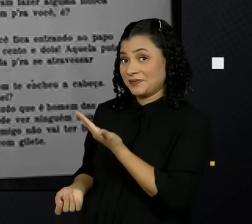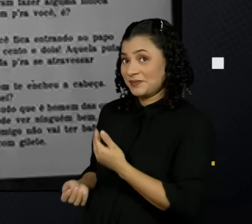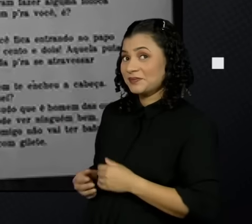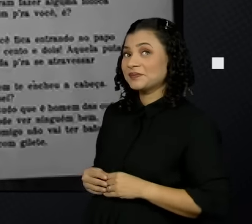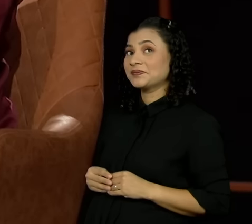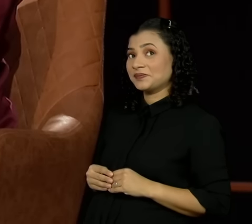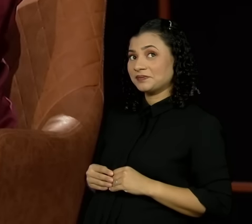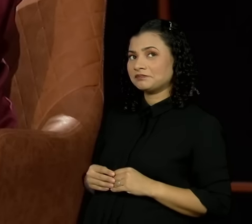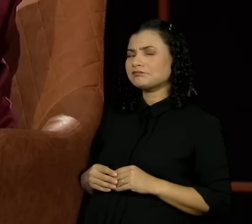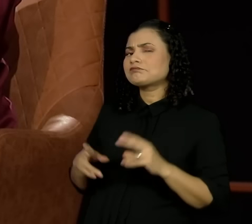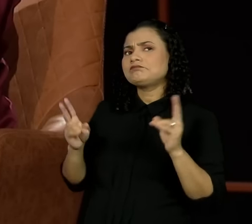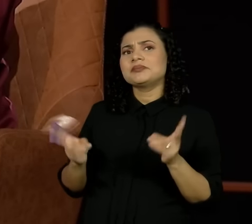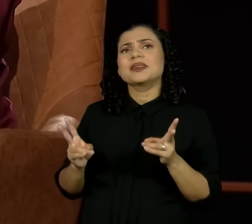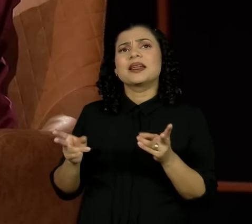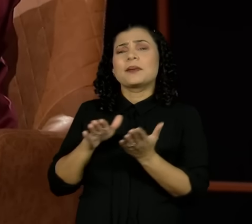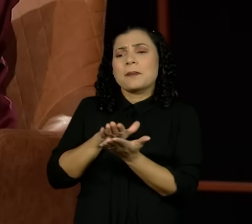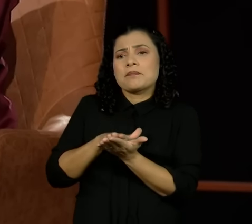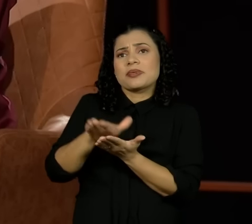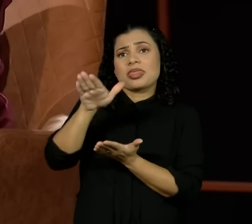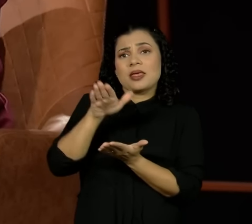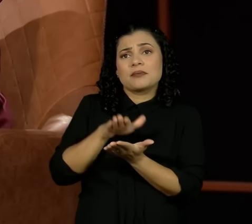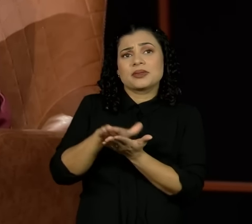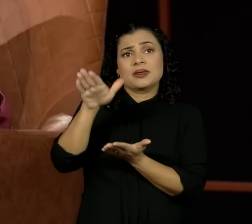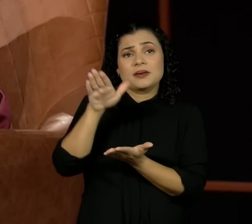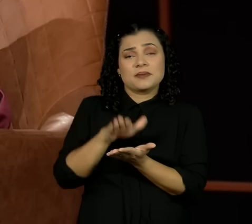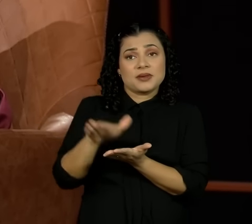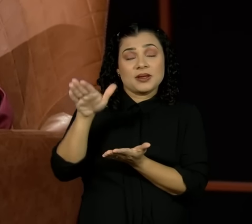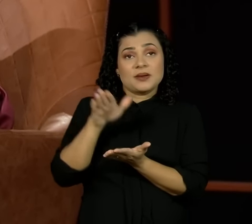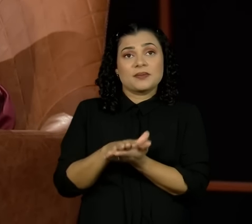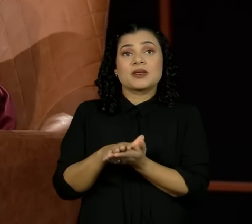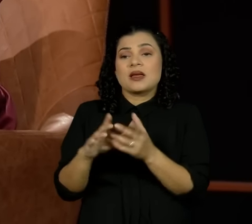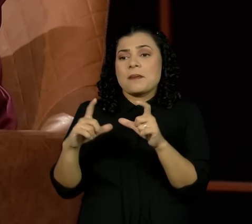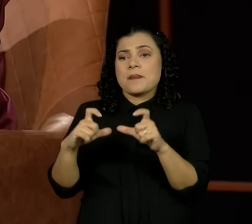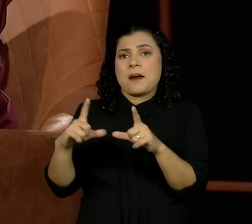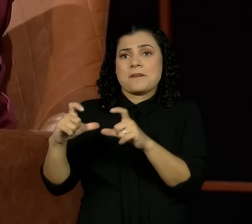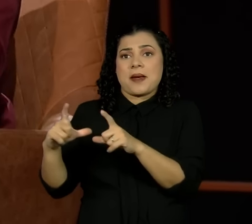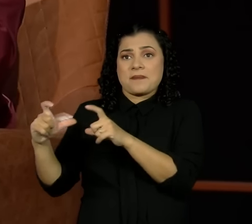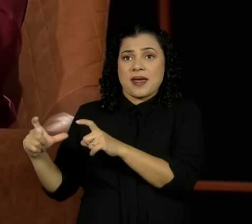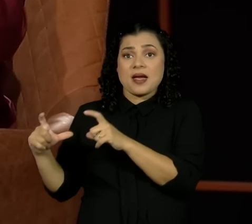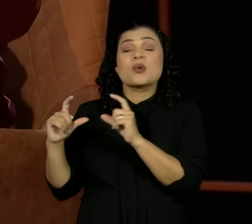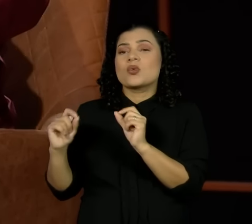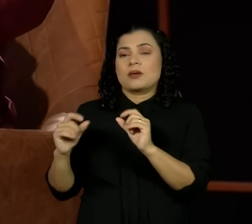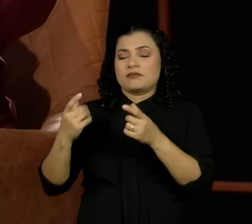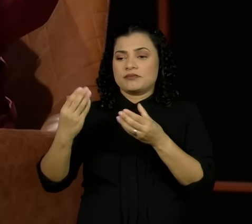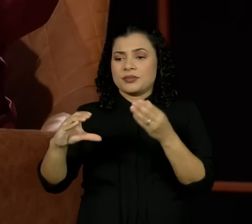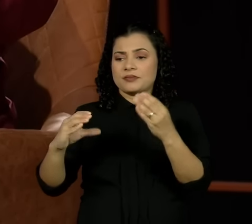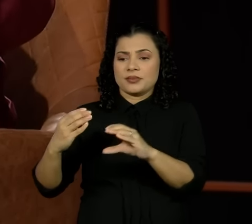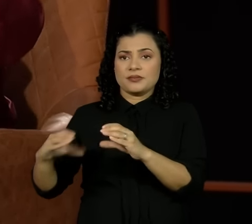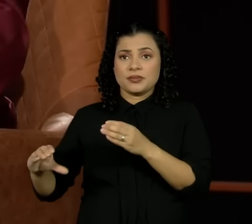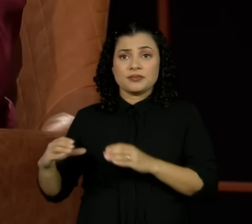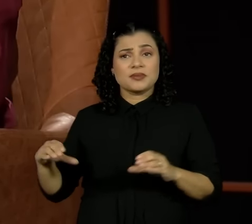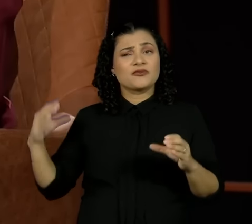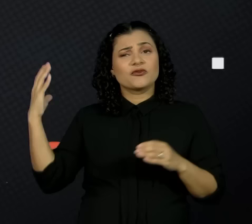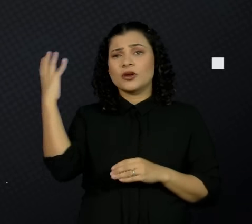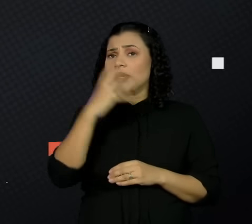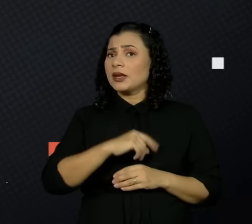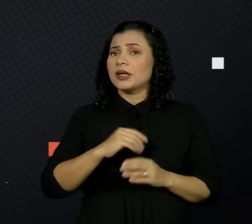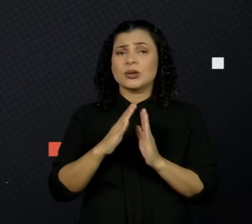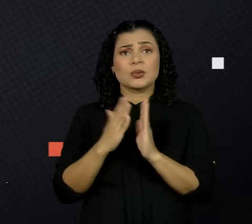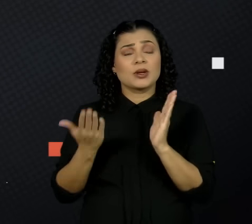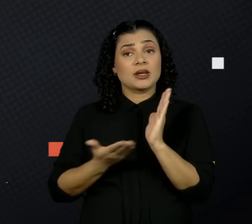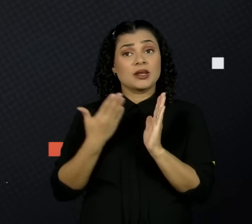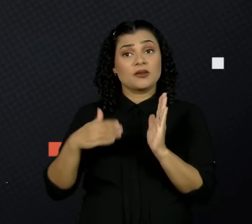tudo naquela época que era paste-up de fotoletra, que chamava, né? E foi muito lindo o livro. Existe, o